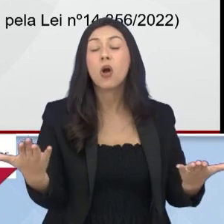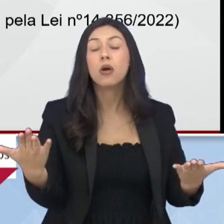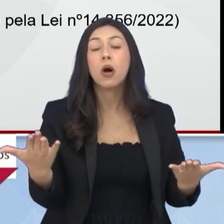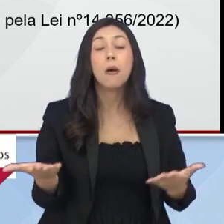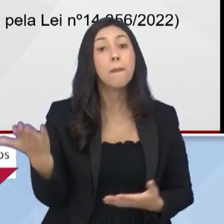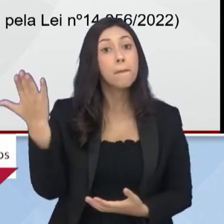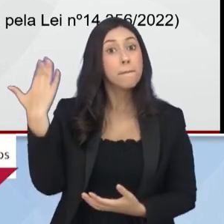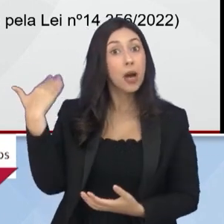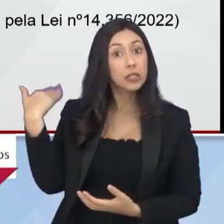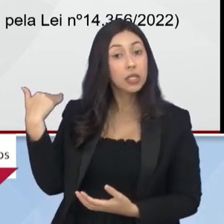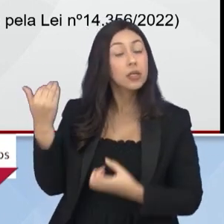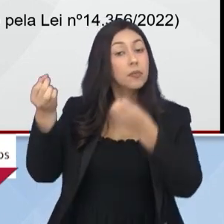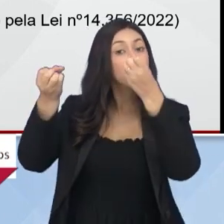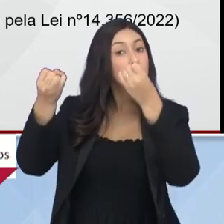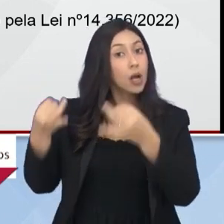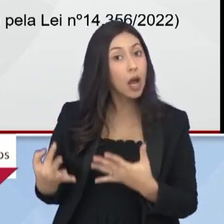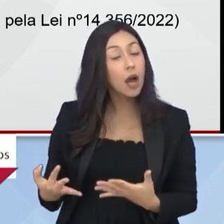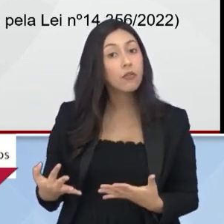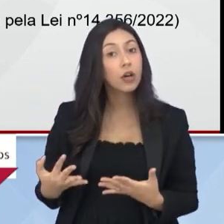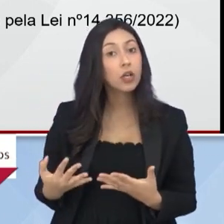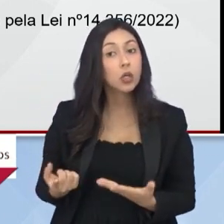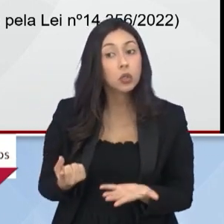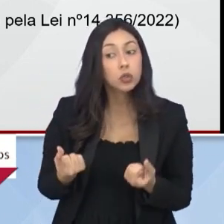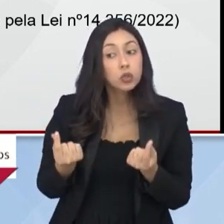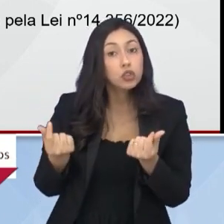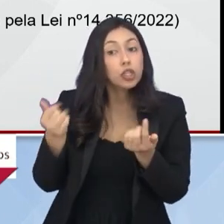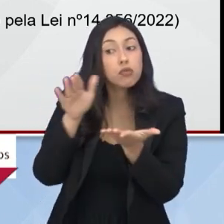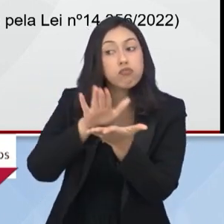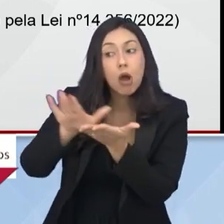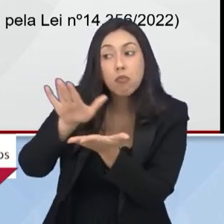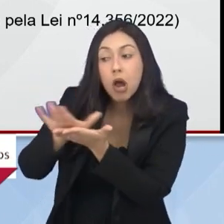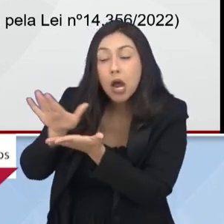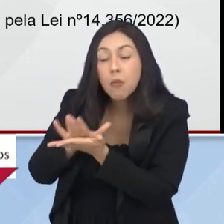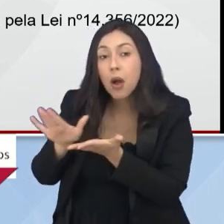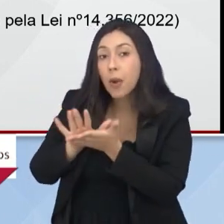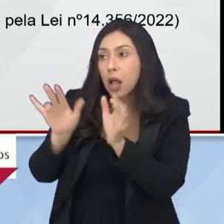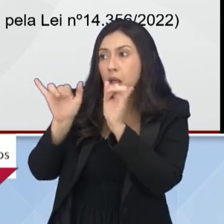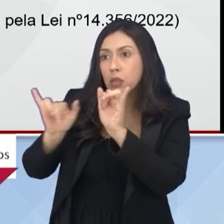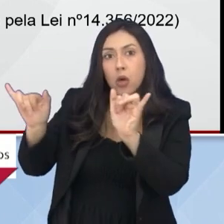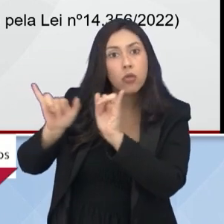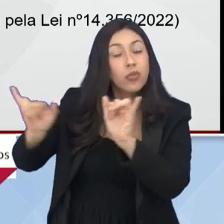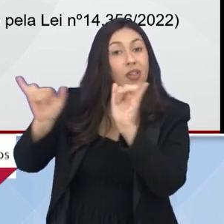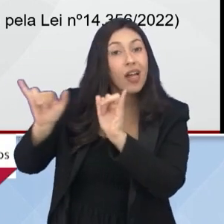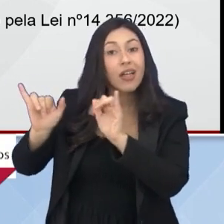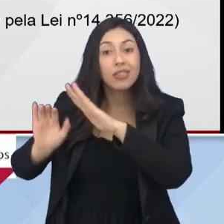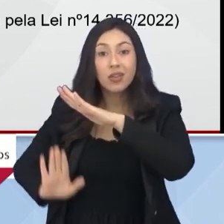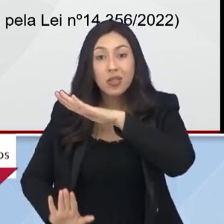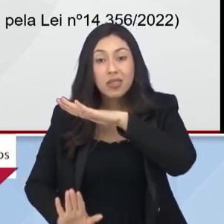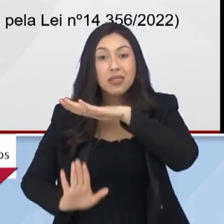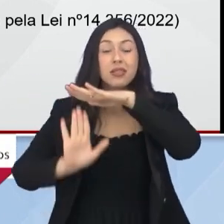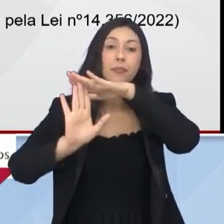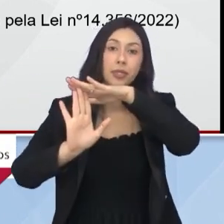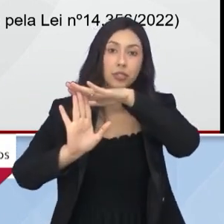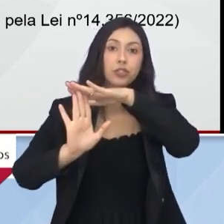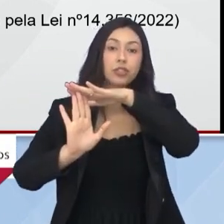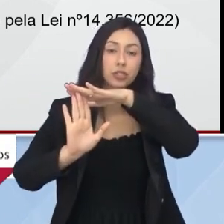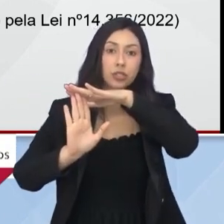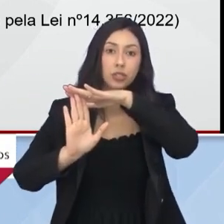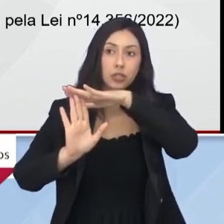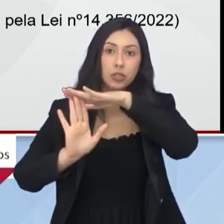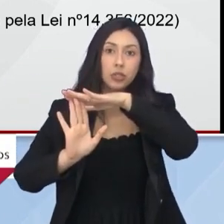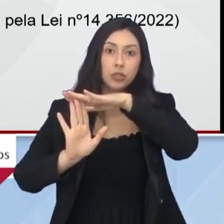falava que as despesas com publicidade no primeiro semestre não podiam exceder a média dos